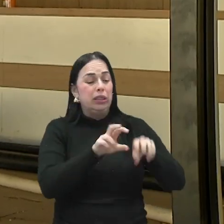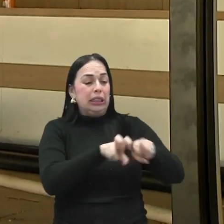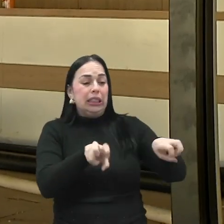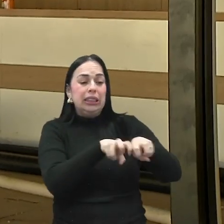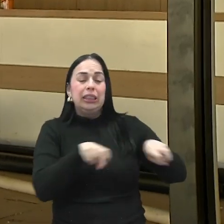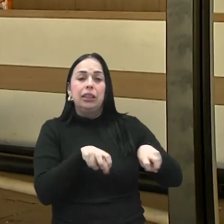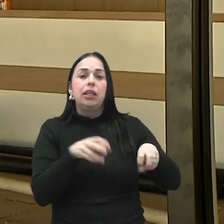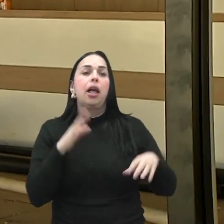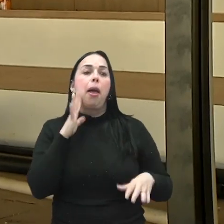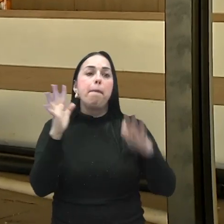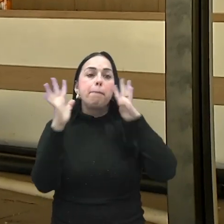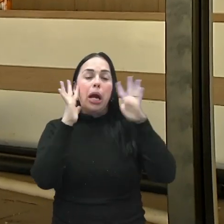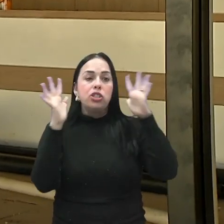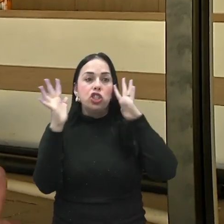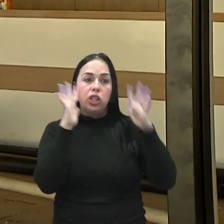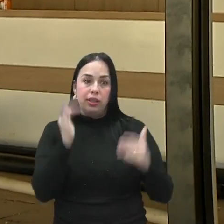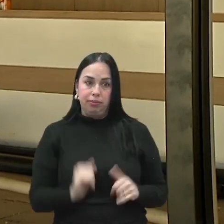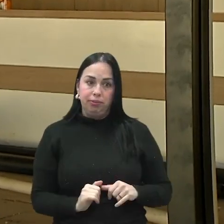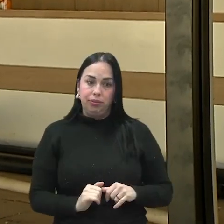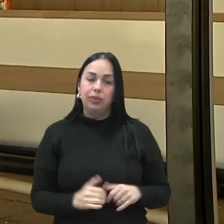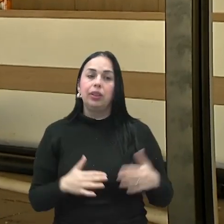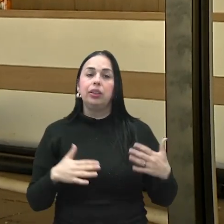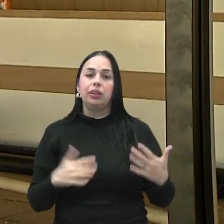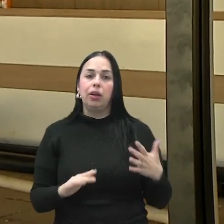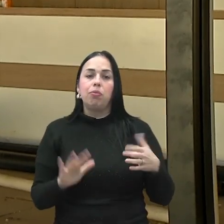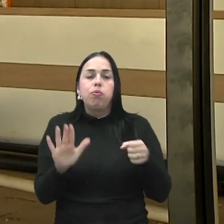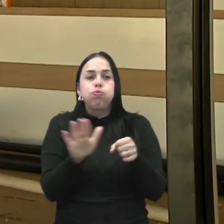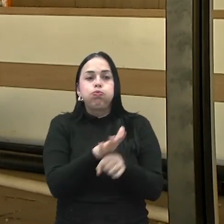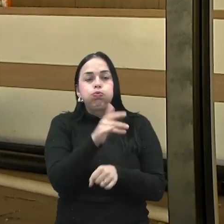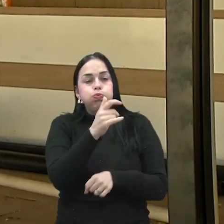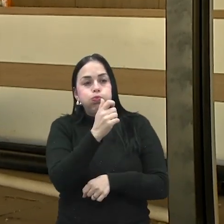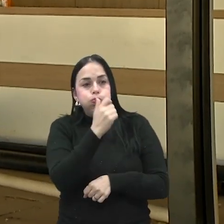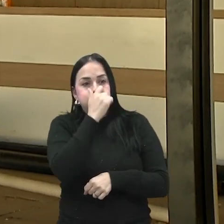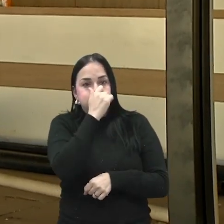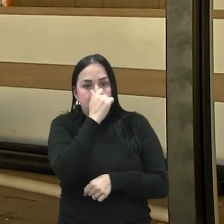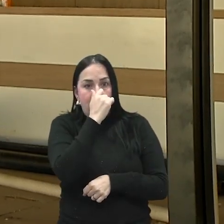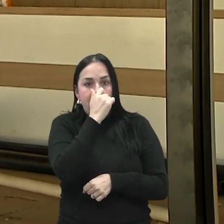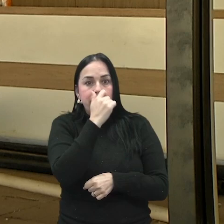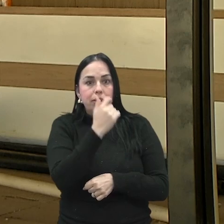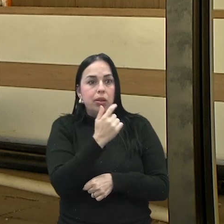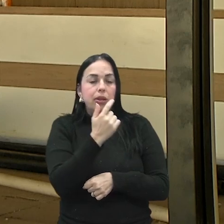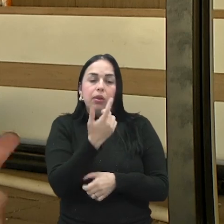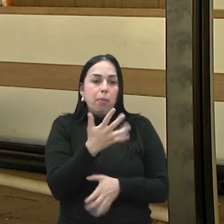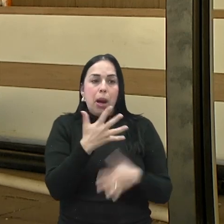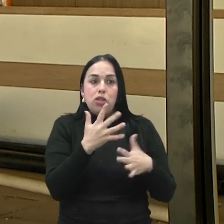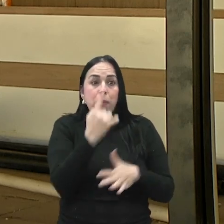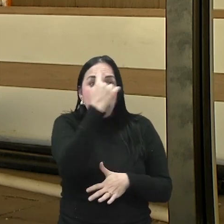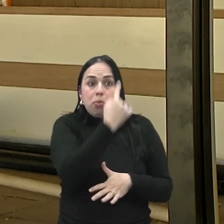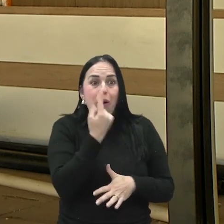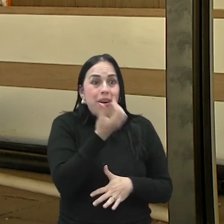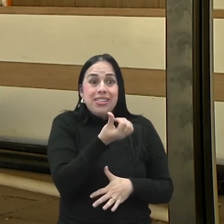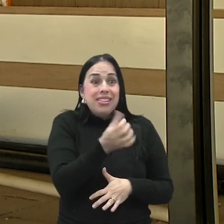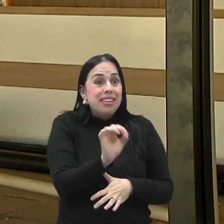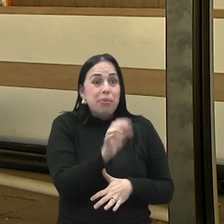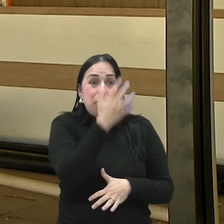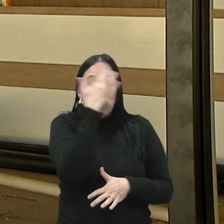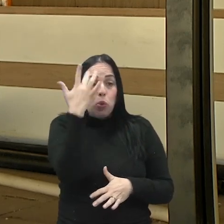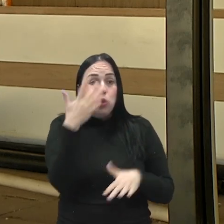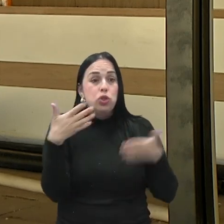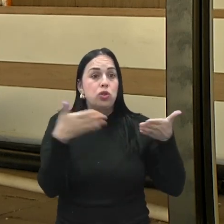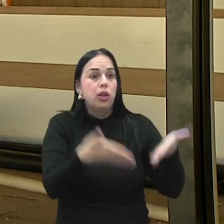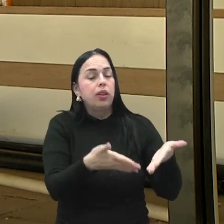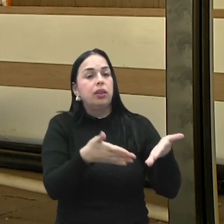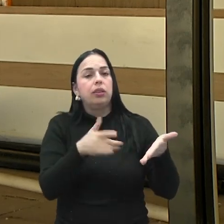pessoas sentadas. Então você imagina que numa hora a gente acaba tendo completado toda essa